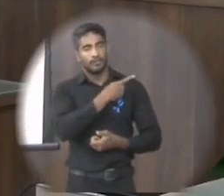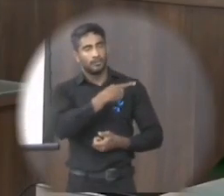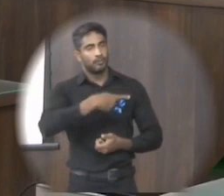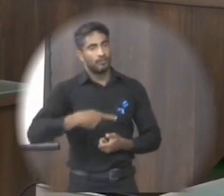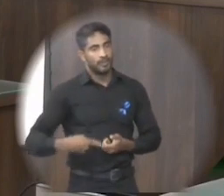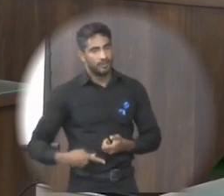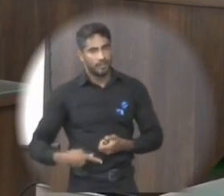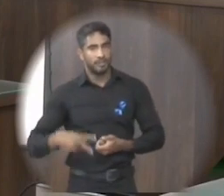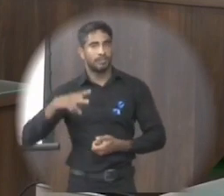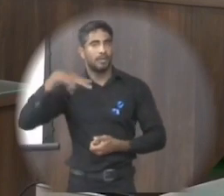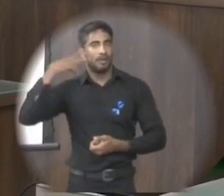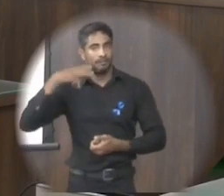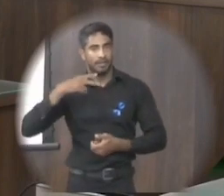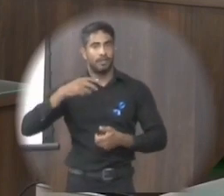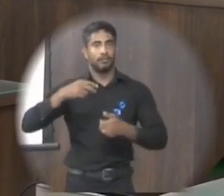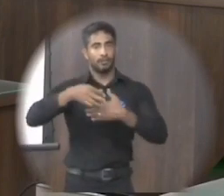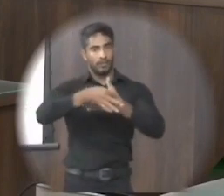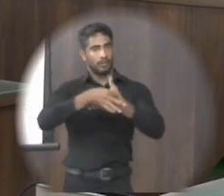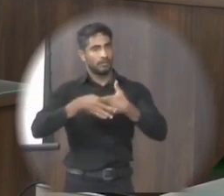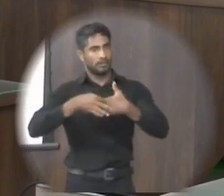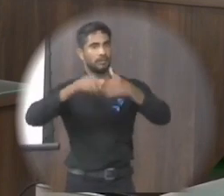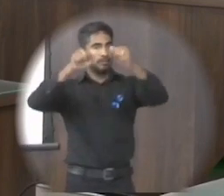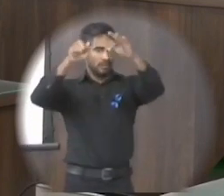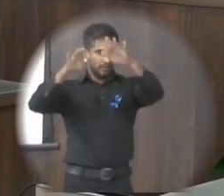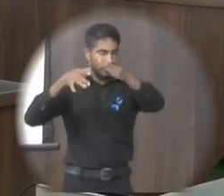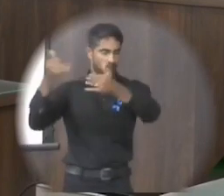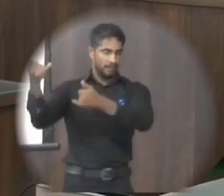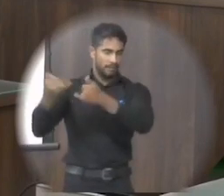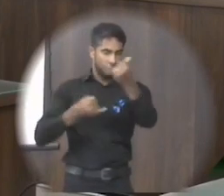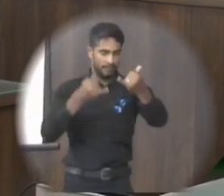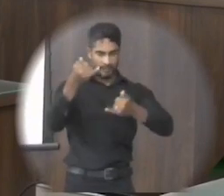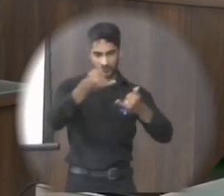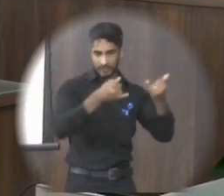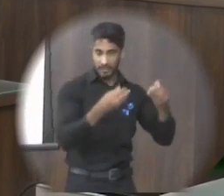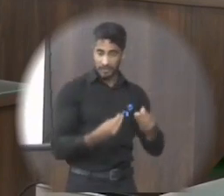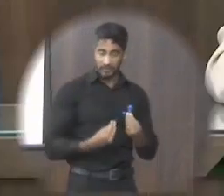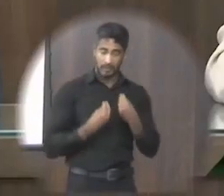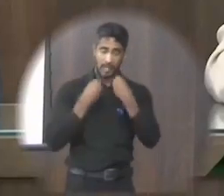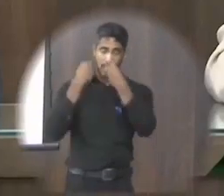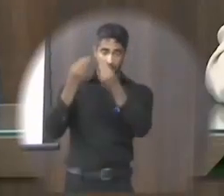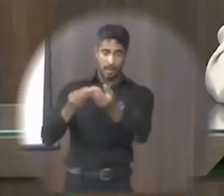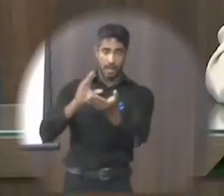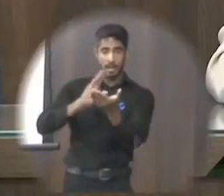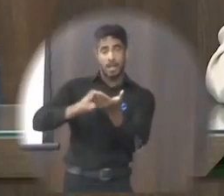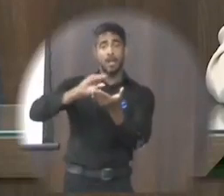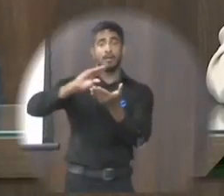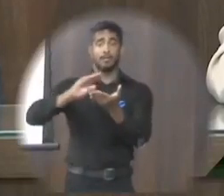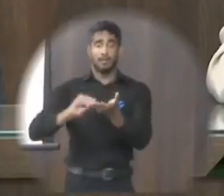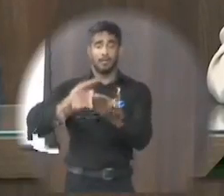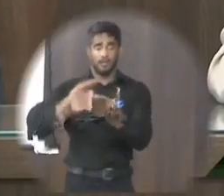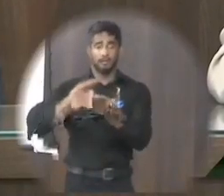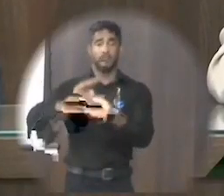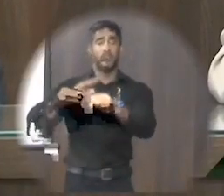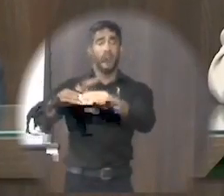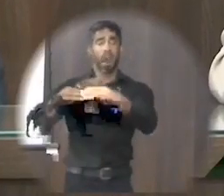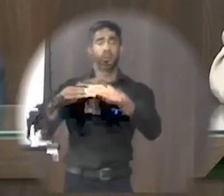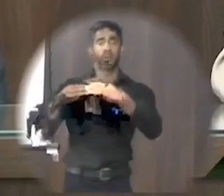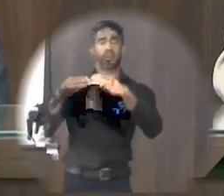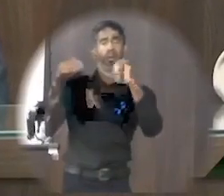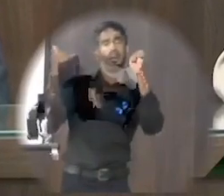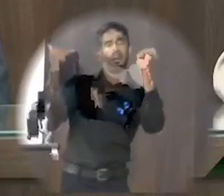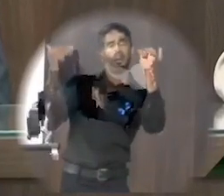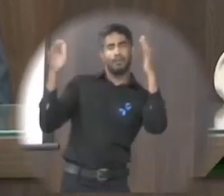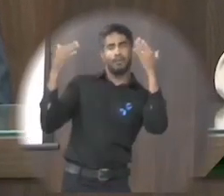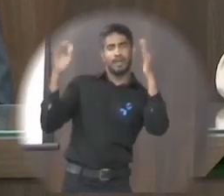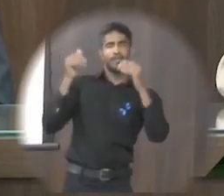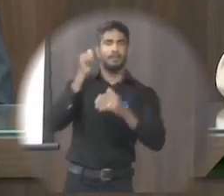presidente, a vereadora subassinada vem, após ouvido plenário, na forma regimental, requerer que conste em ata moção com voto de